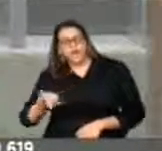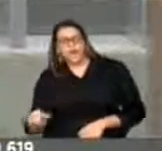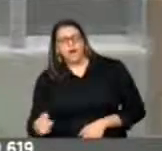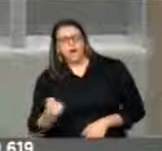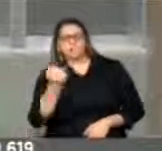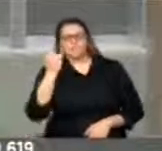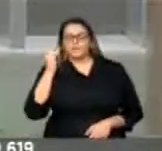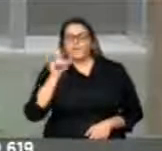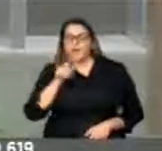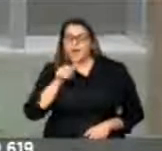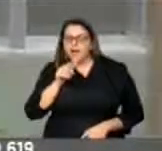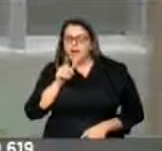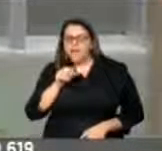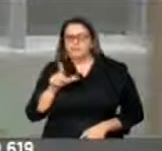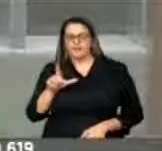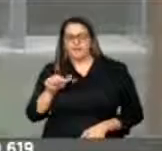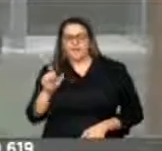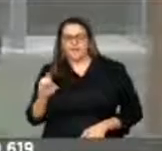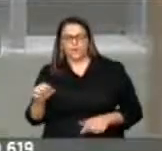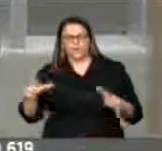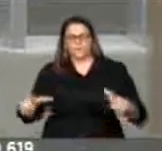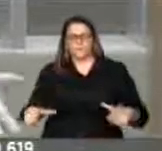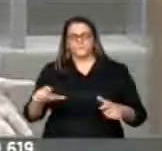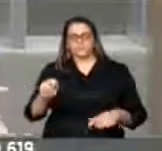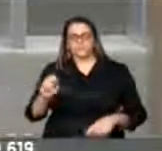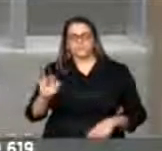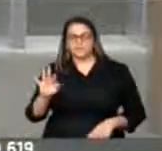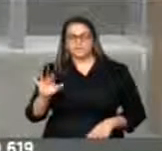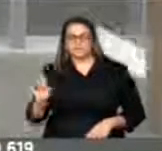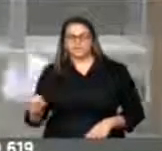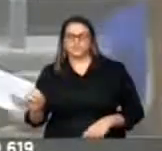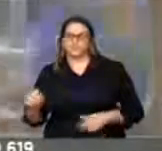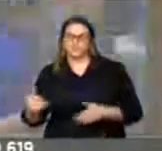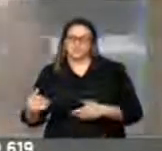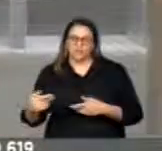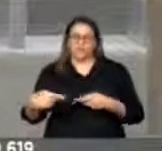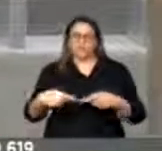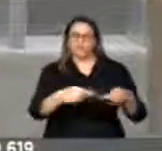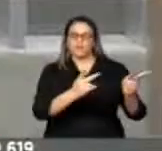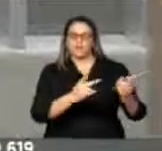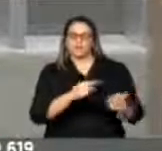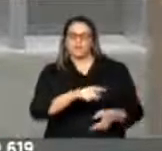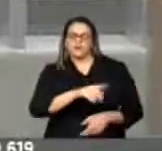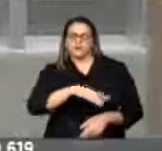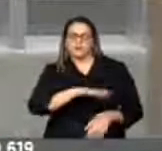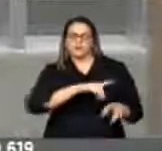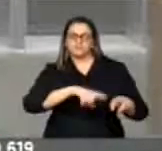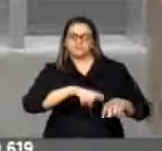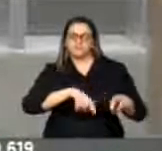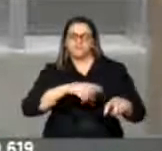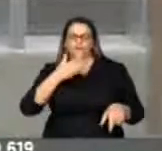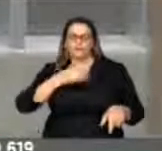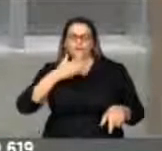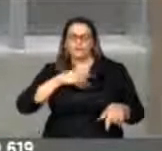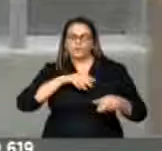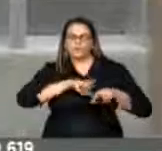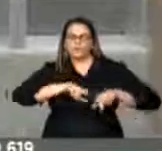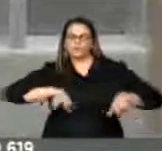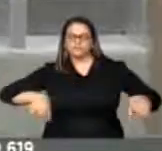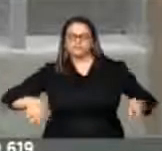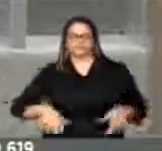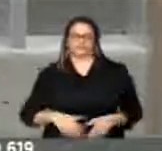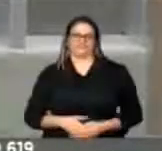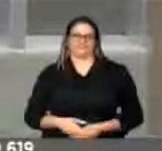no Lago de Sobradinho e mandou essa água para a fruticultura, meu querido deputado Valdir Colasso, lá do